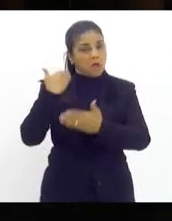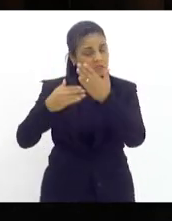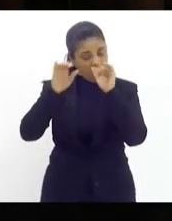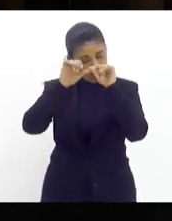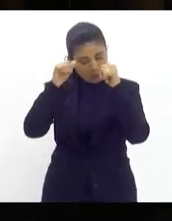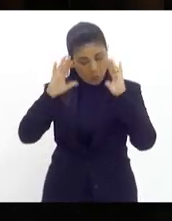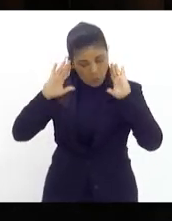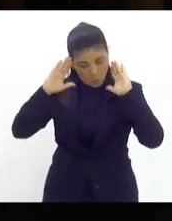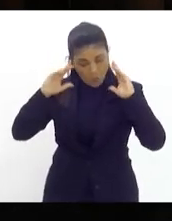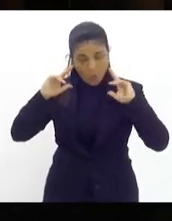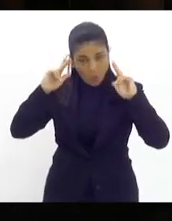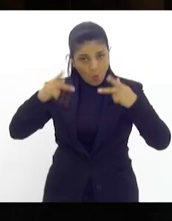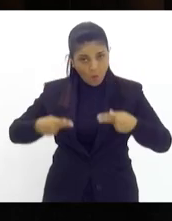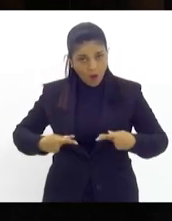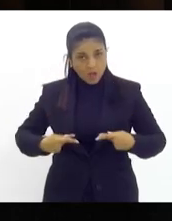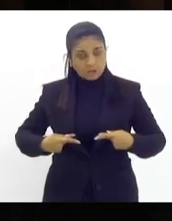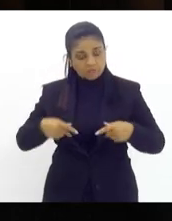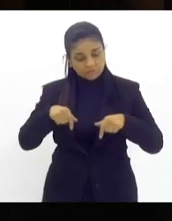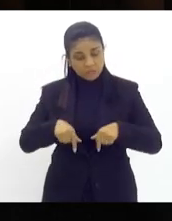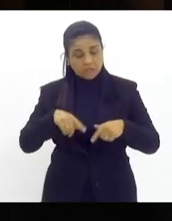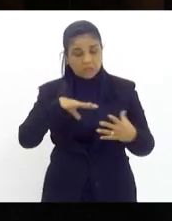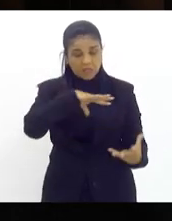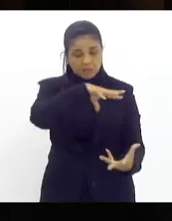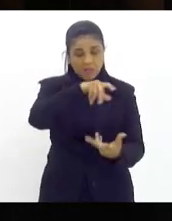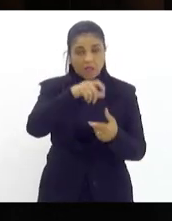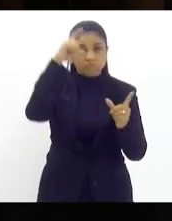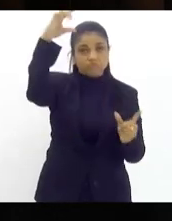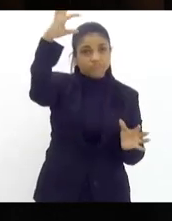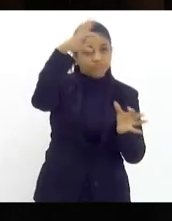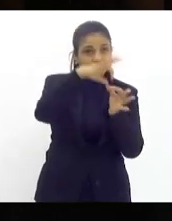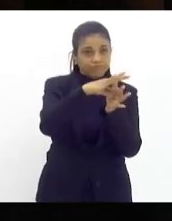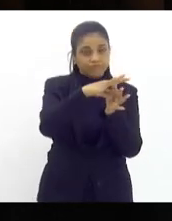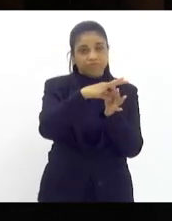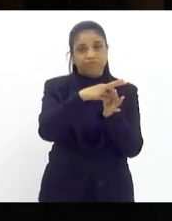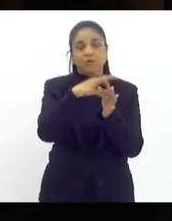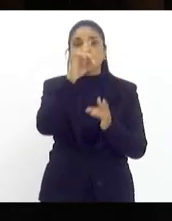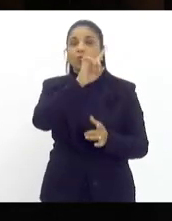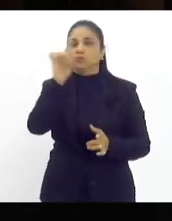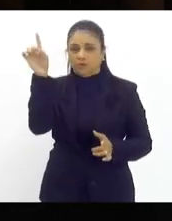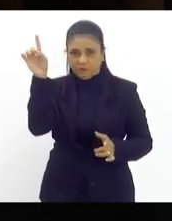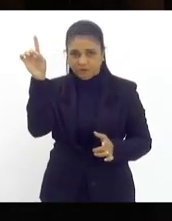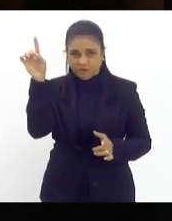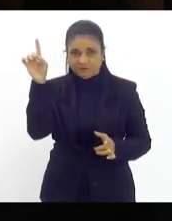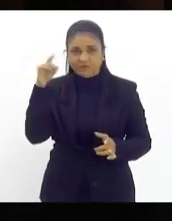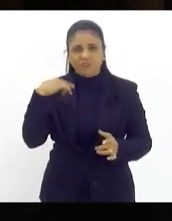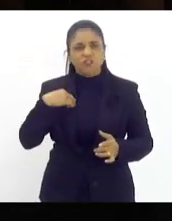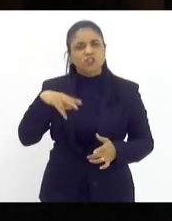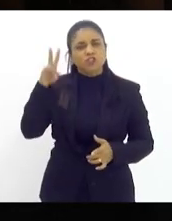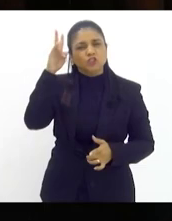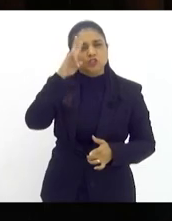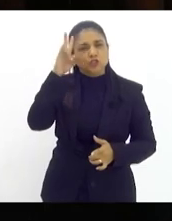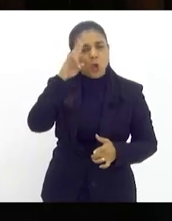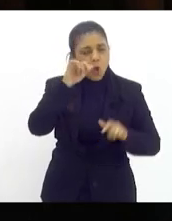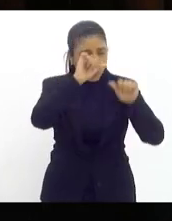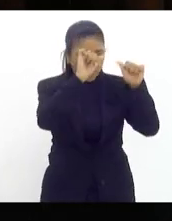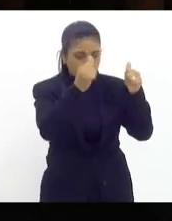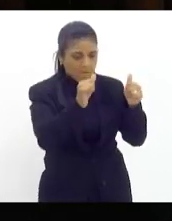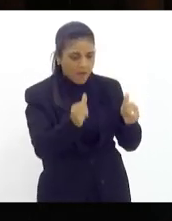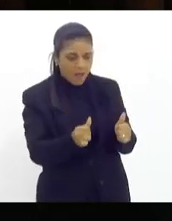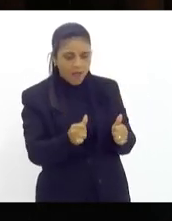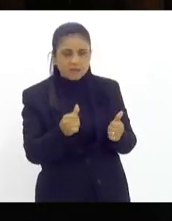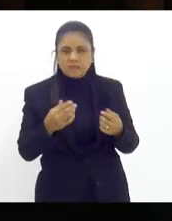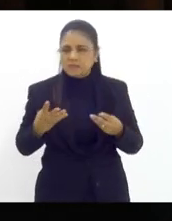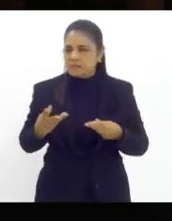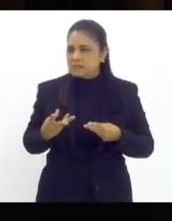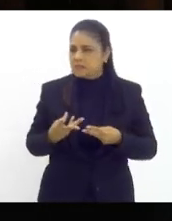vida conectada com Deus portanto evidentemente que uma imagem histórica sensível abençoada e